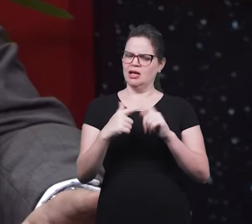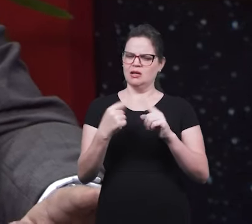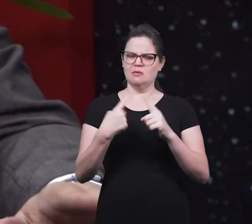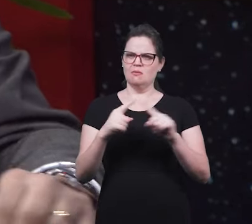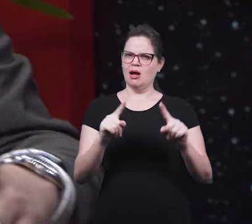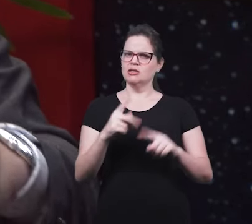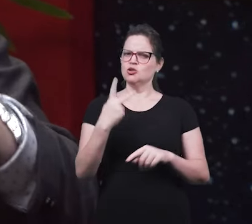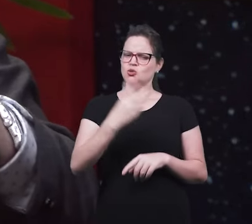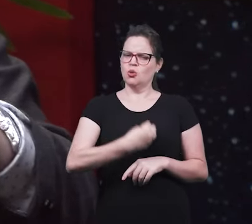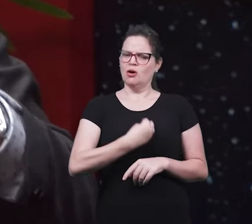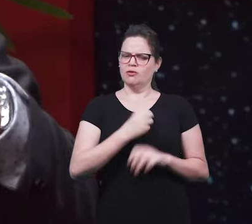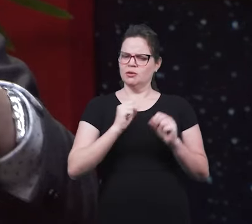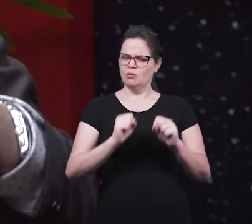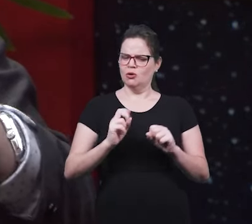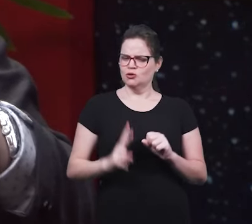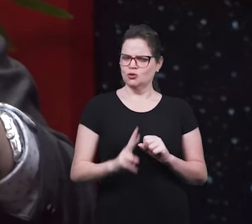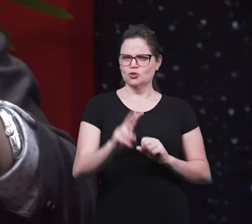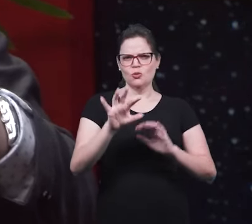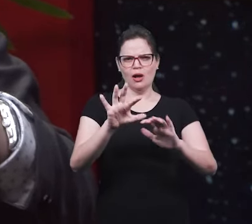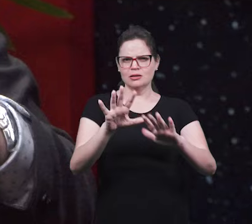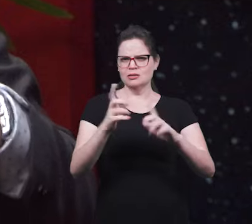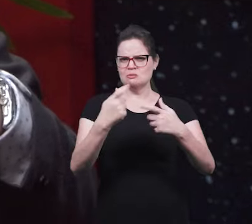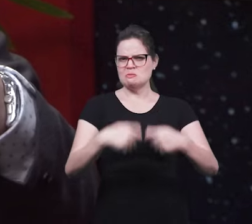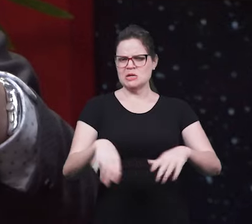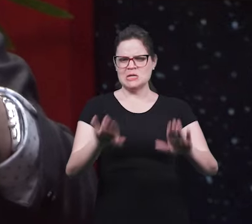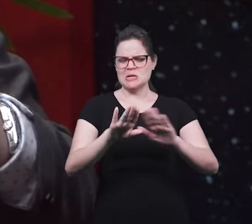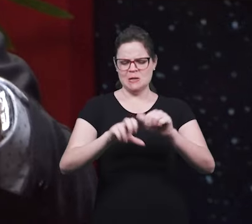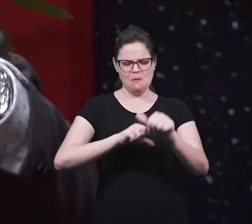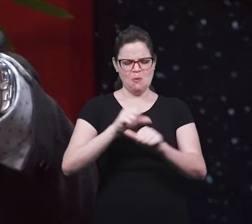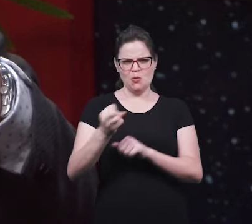assim. Quando o evangelho, salvação é